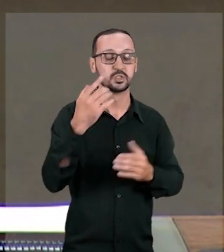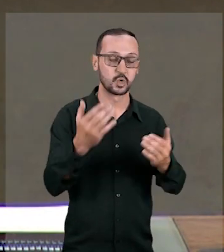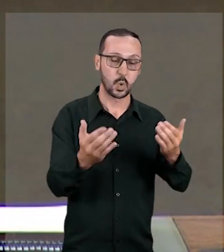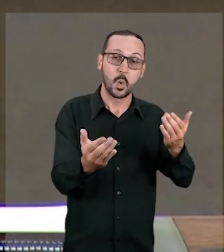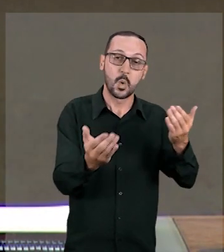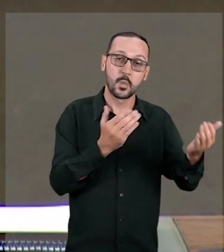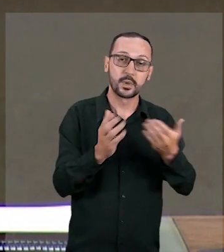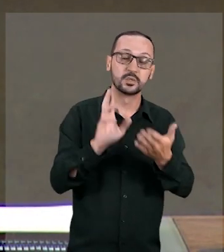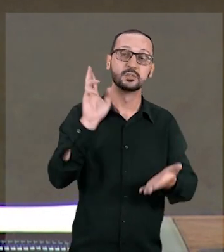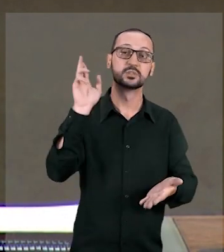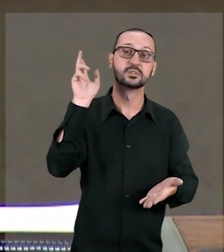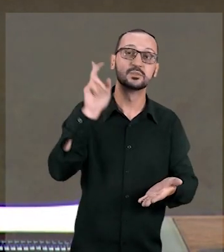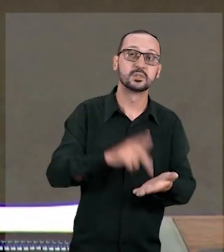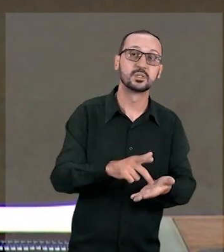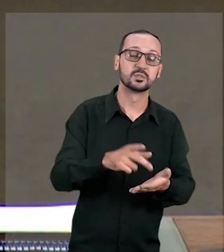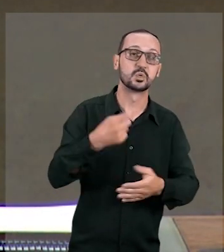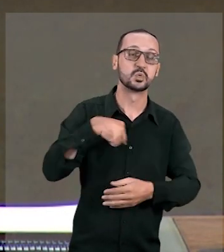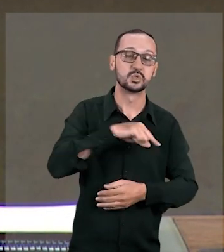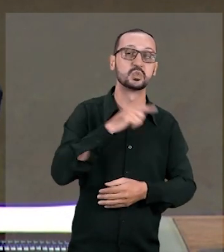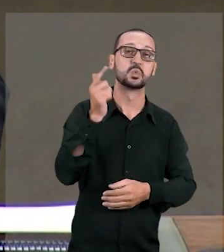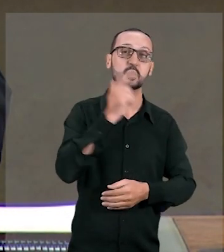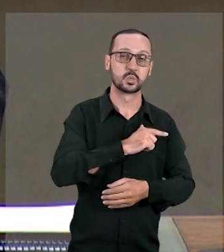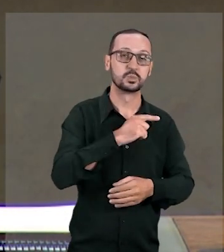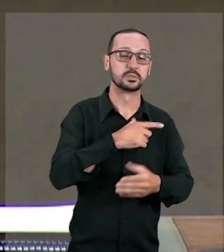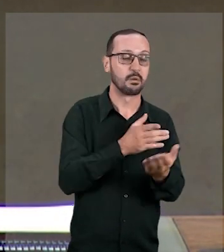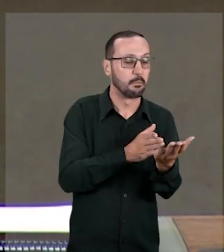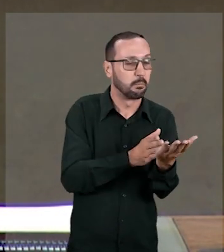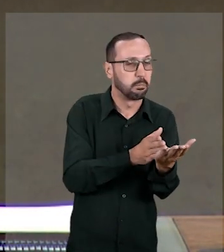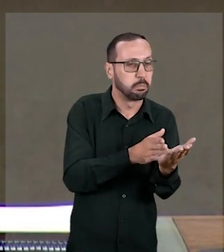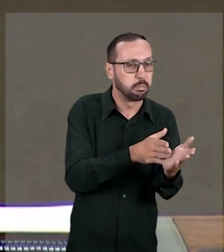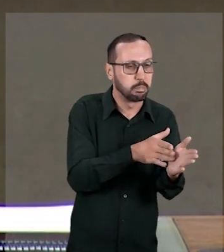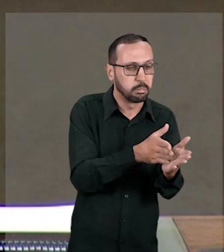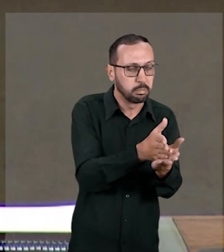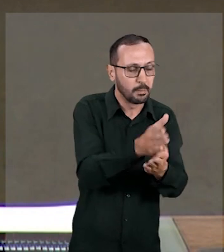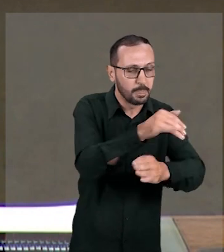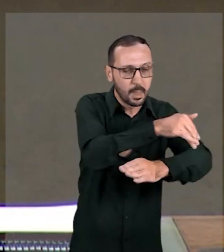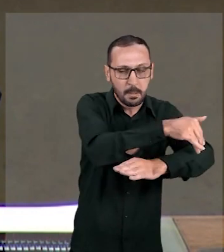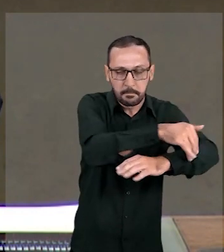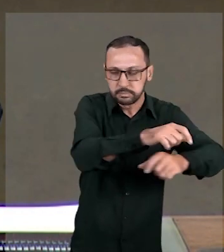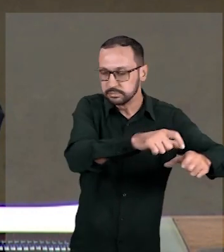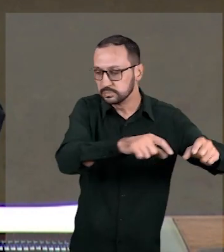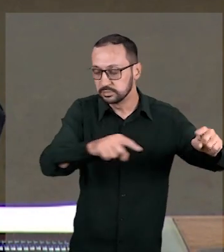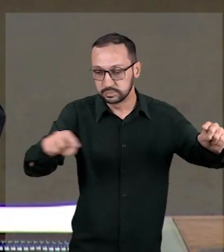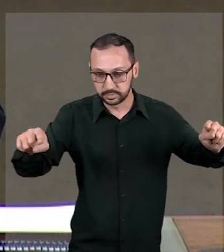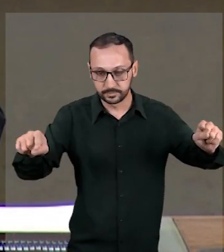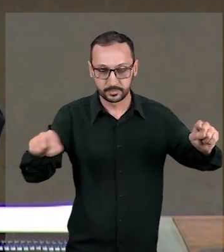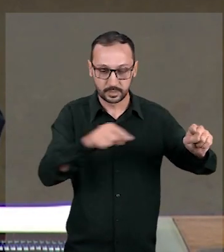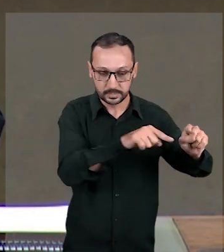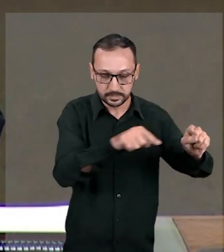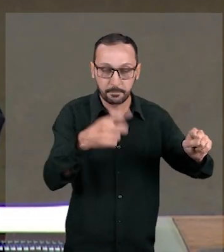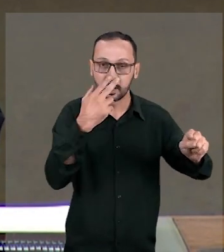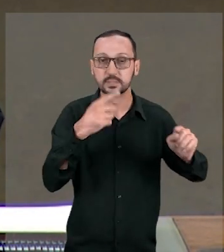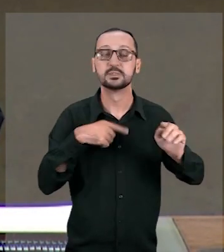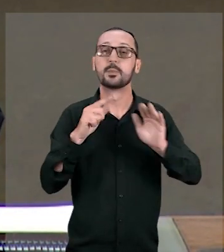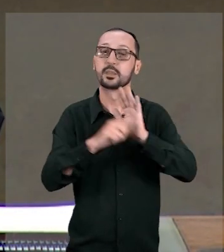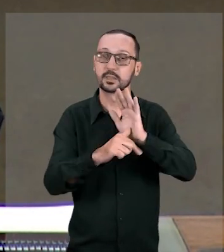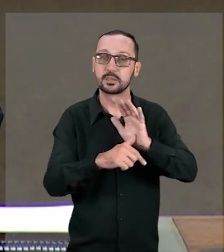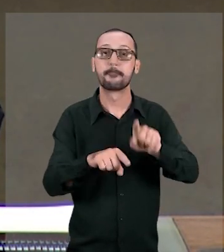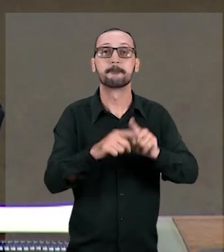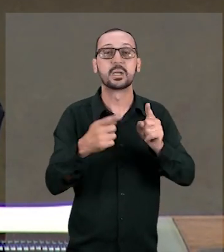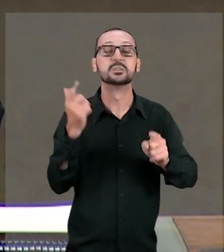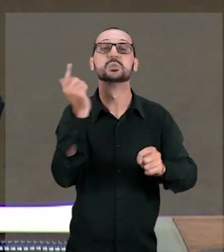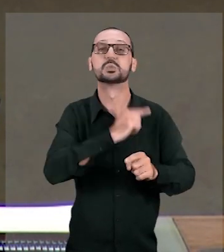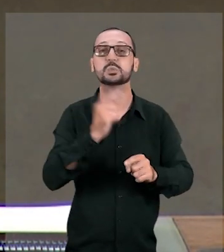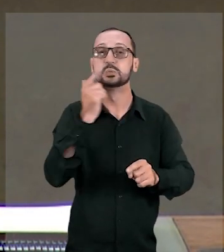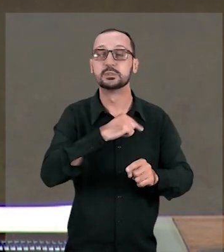em perspectiva, nós percorremos um longo caminho. Ainda estamos atrasados e com pressa, mas